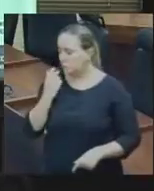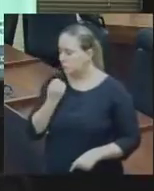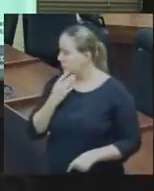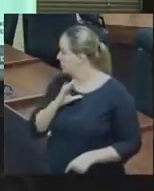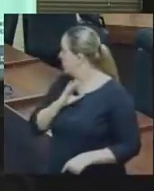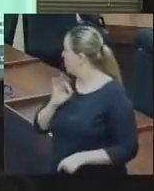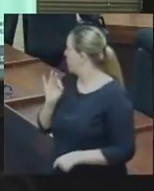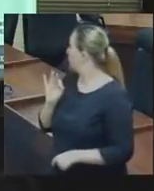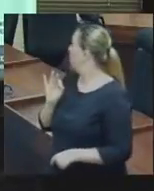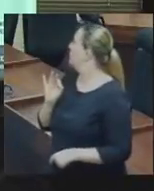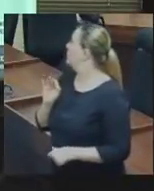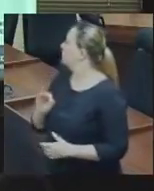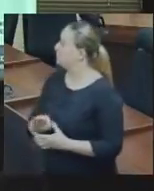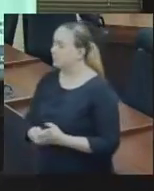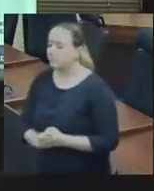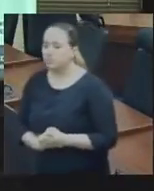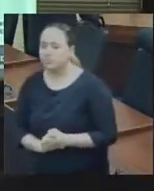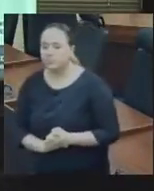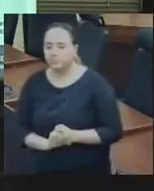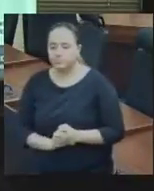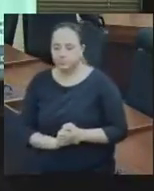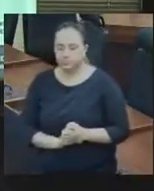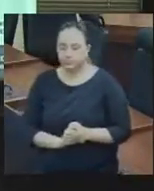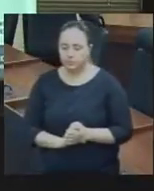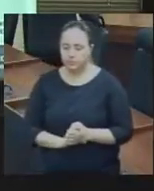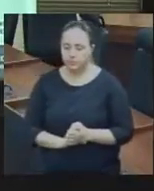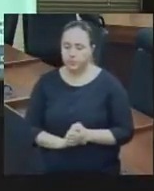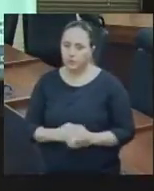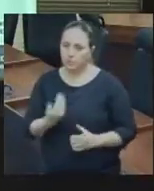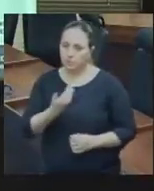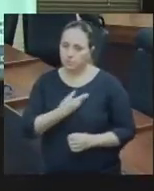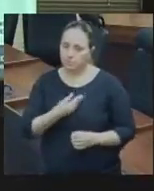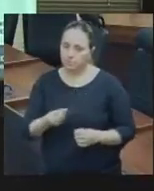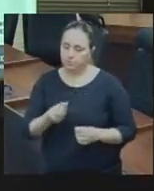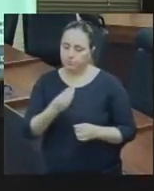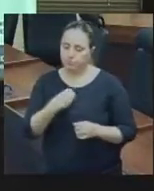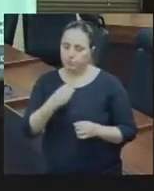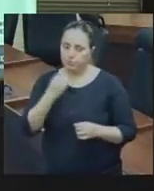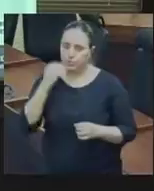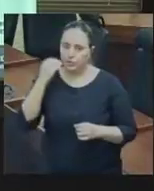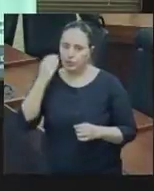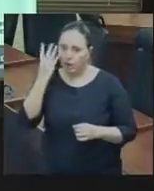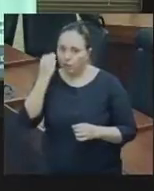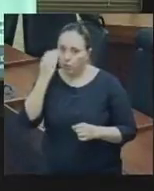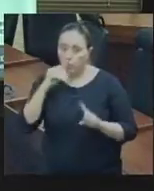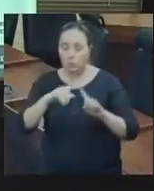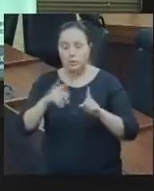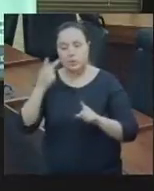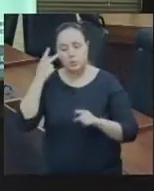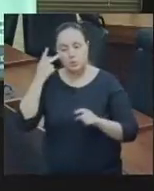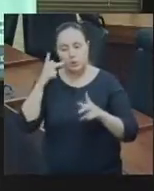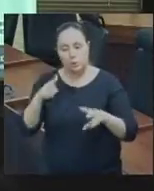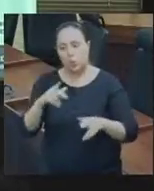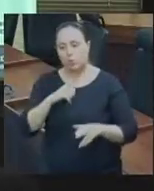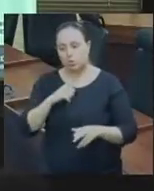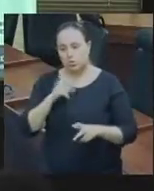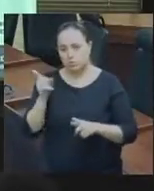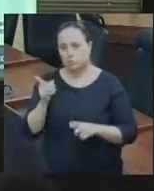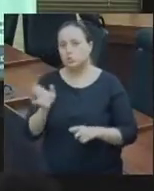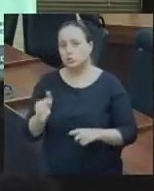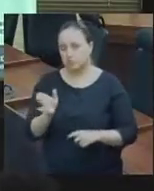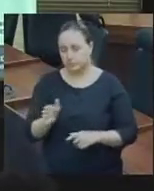usei a foto que foi aquele me repassou mas o de guarulhos também era com cinto de segurança o